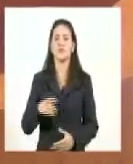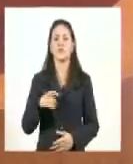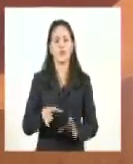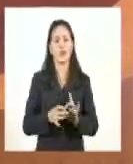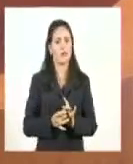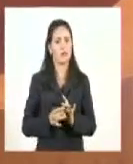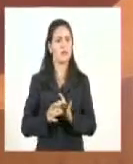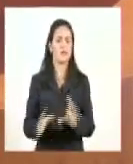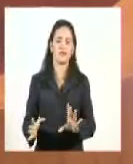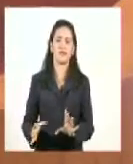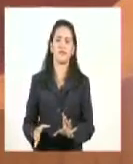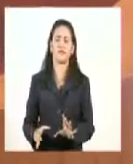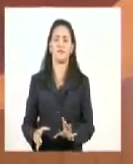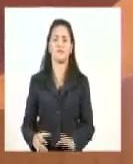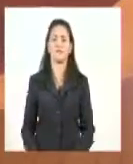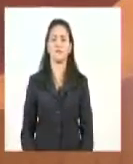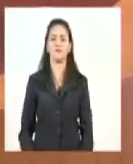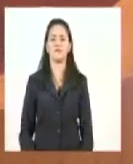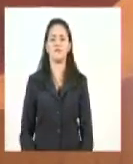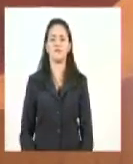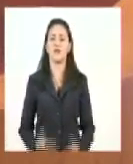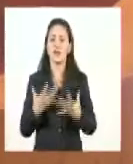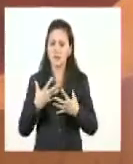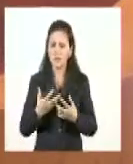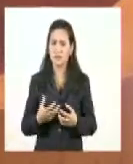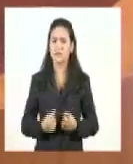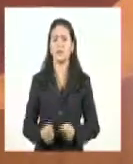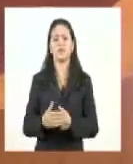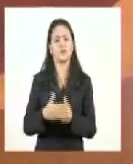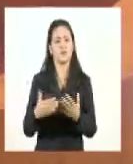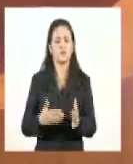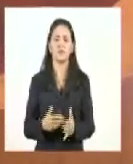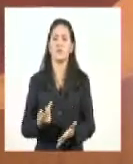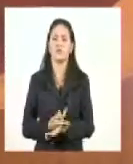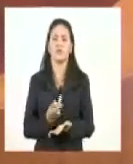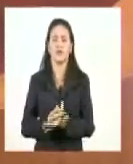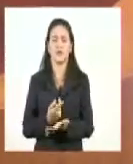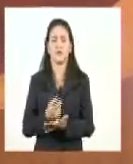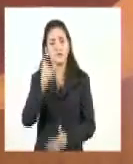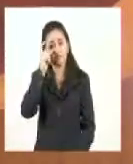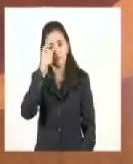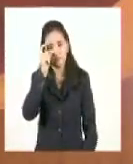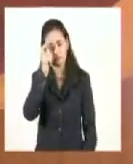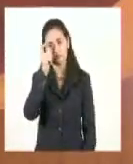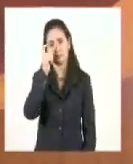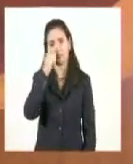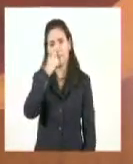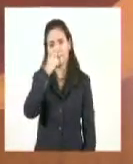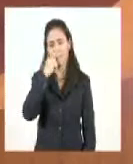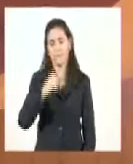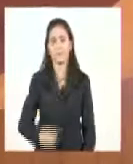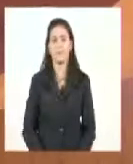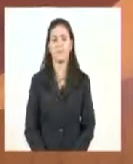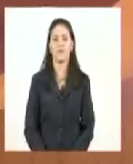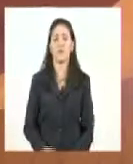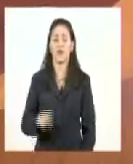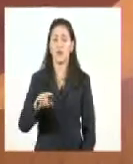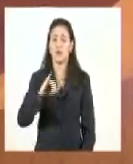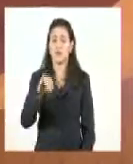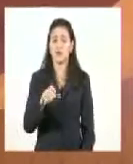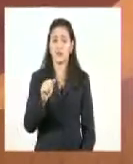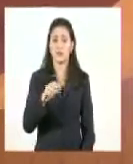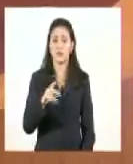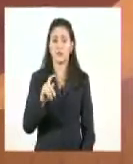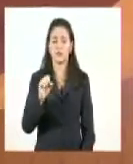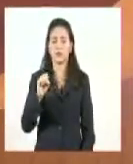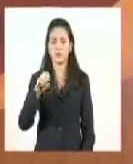que aconteceu com Jackson Lago, que não era um homem ambicioso e nem ganancioso para si. Era um homem que realmente tinha uma